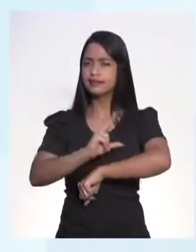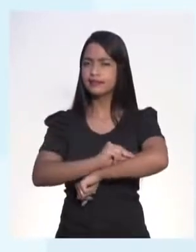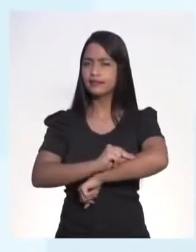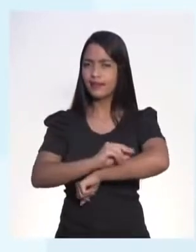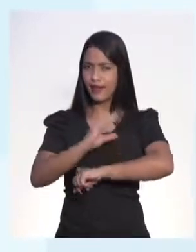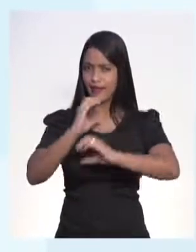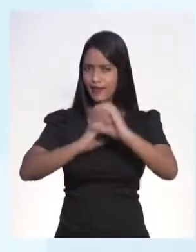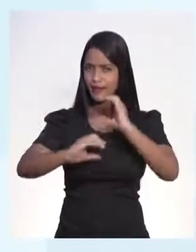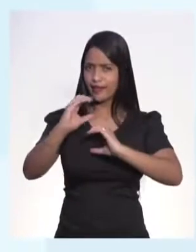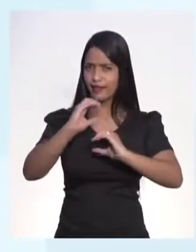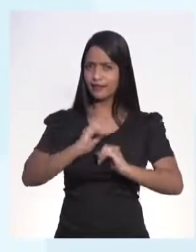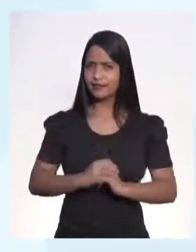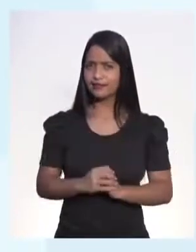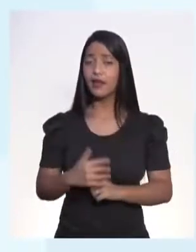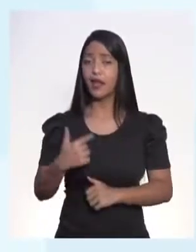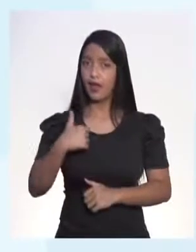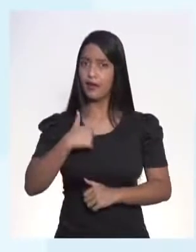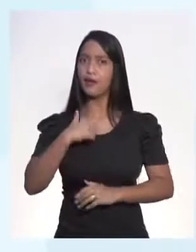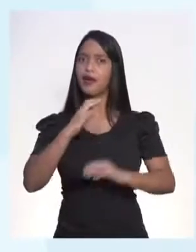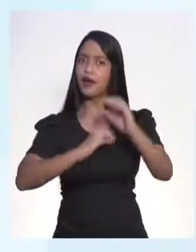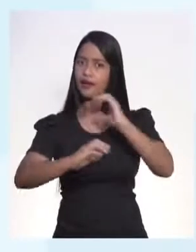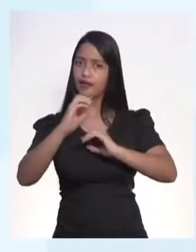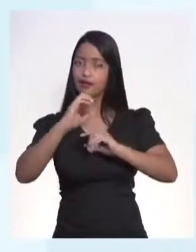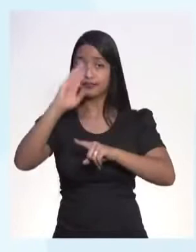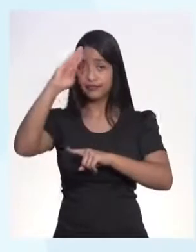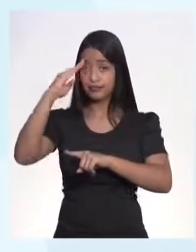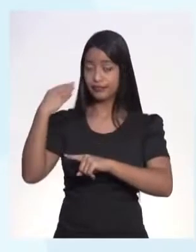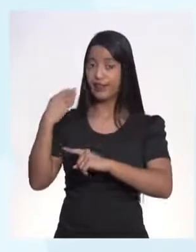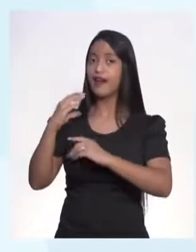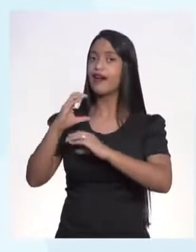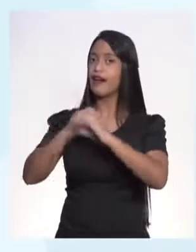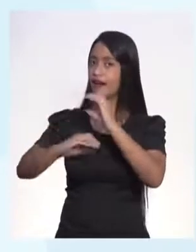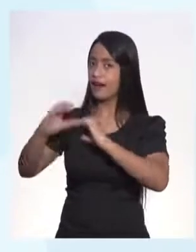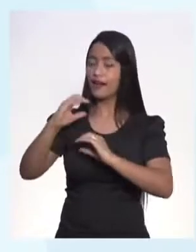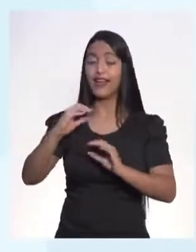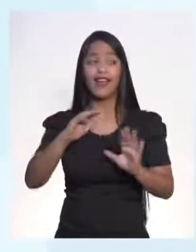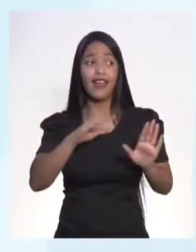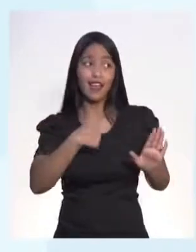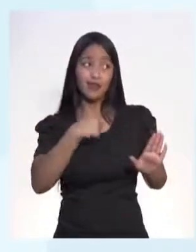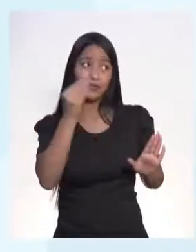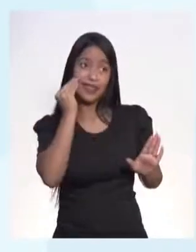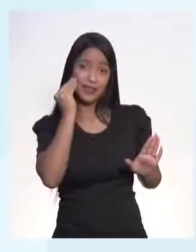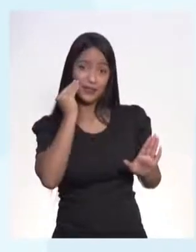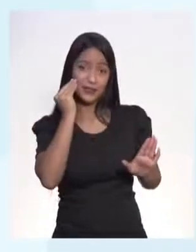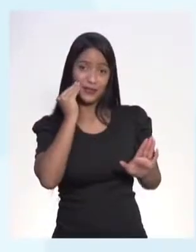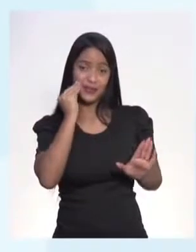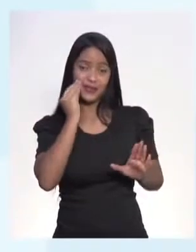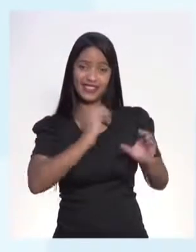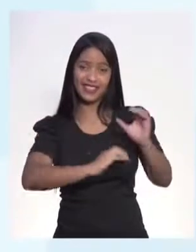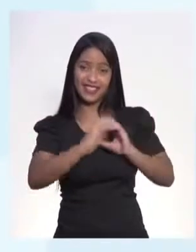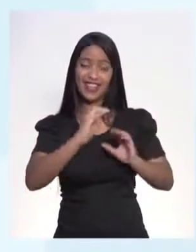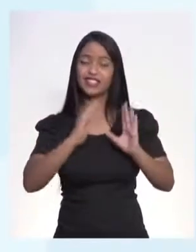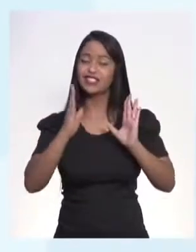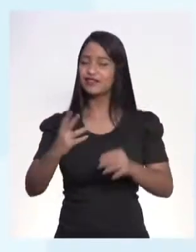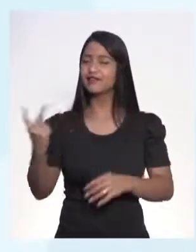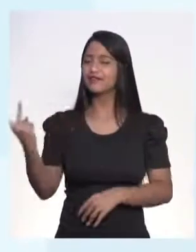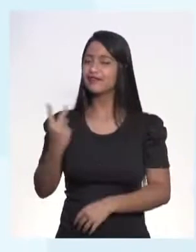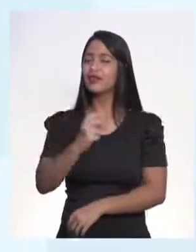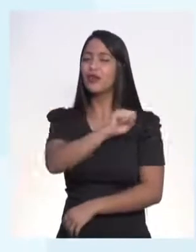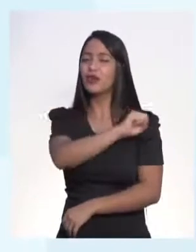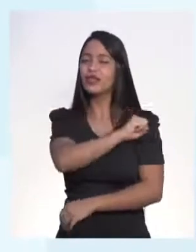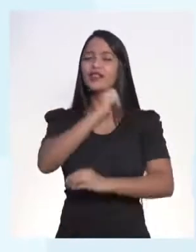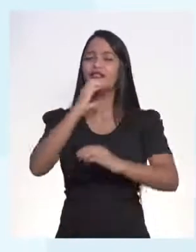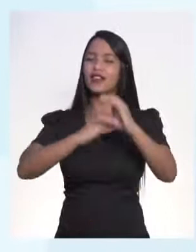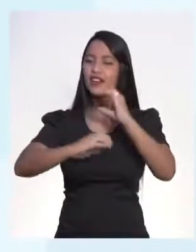eu canto e a Dani canta eu tento canta canta a gente já cantou no oitavo ano